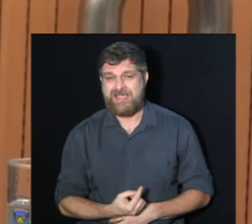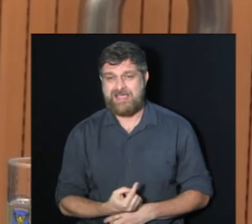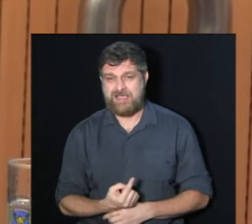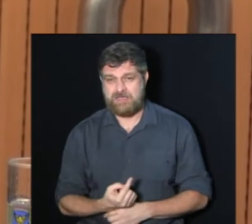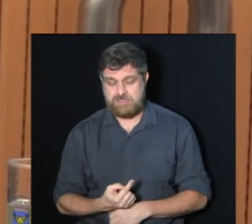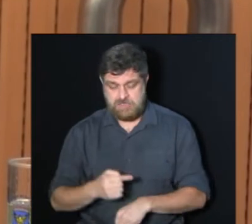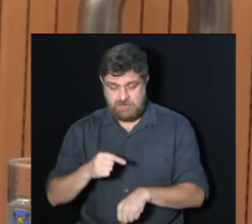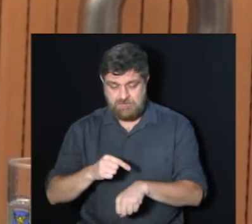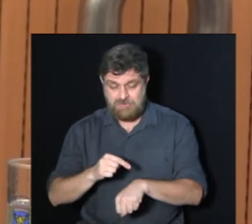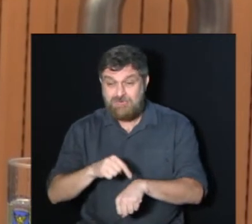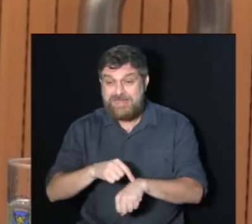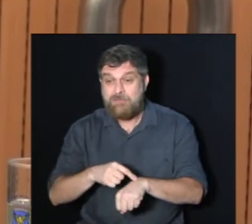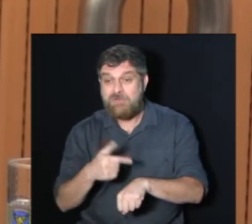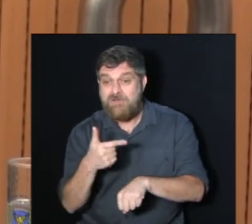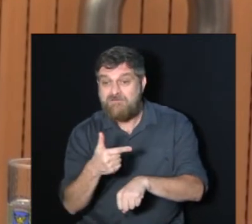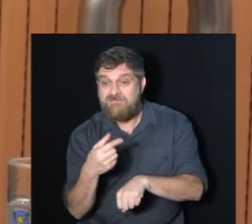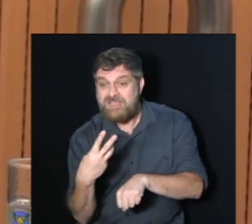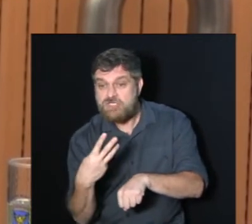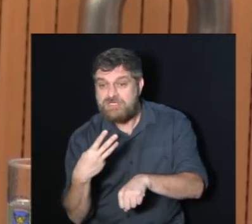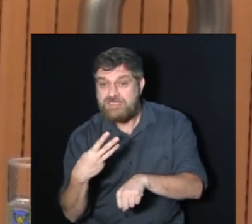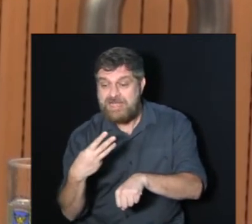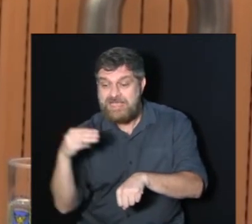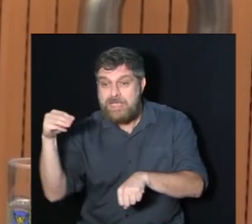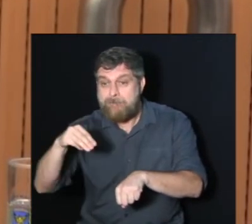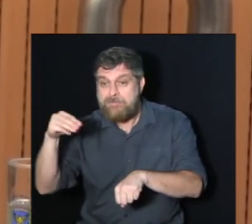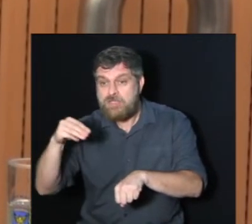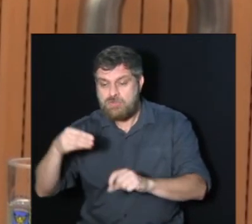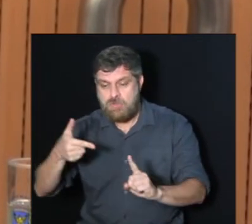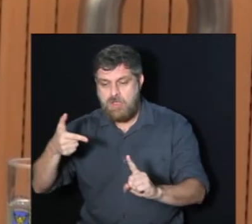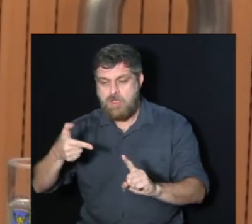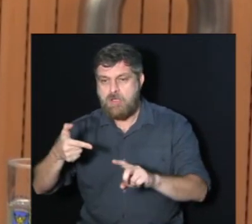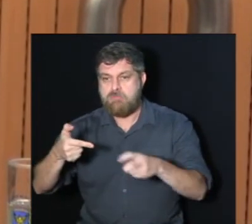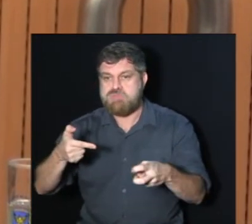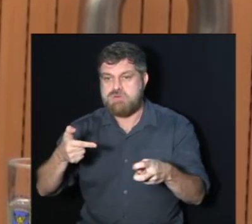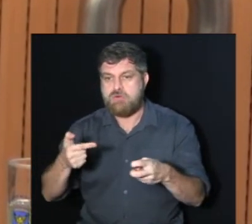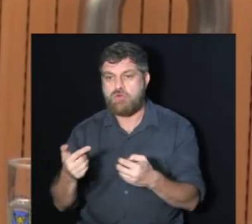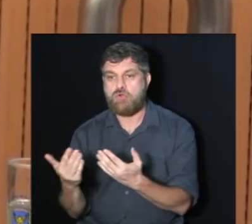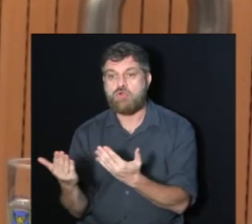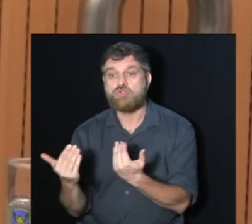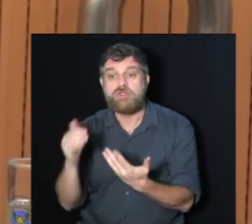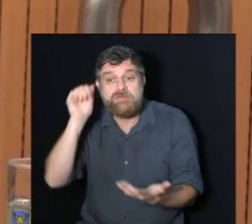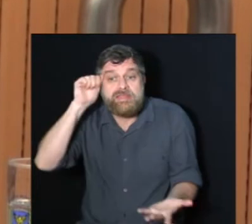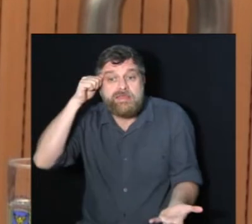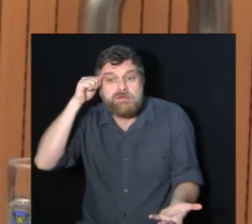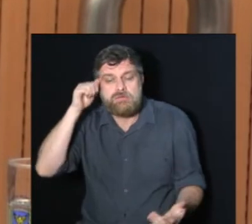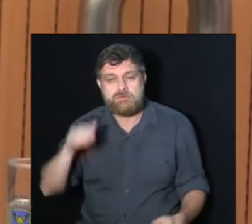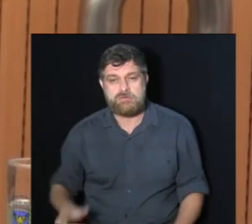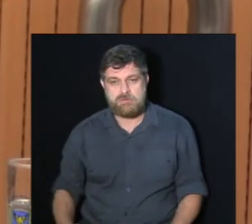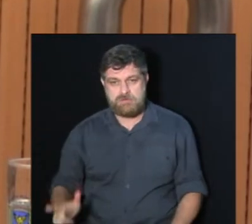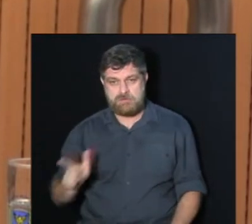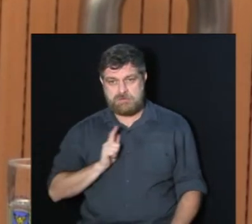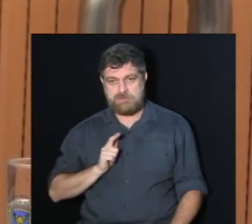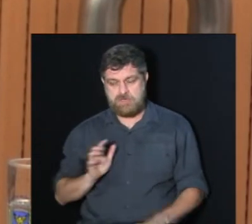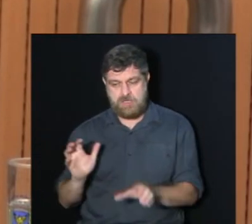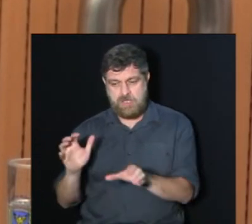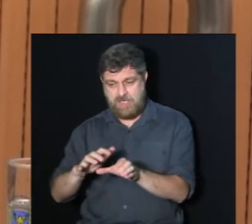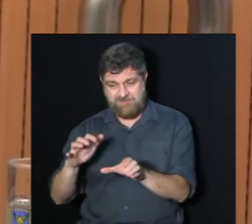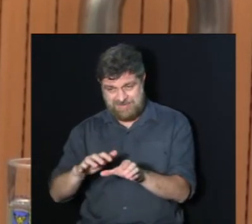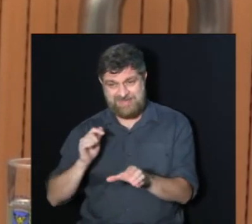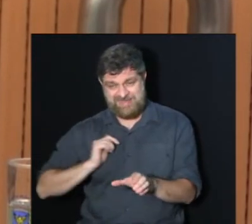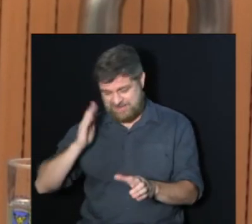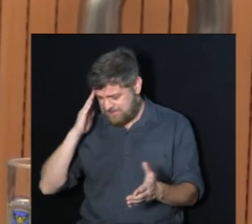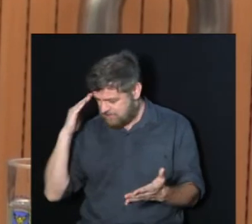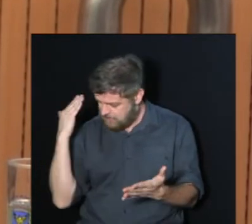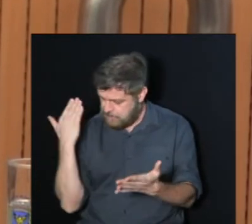realmente alarmante. Outra fonte de dados muito robusta e